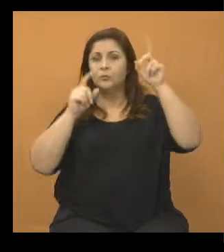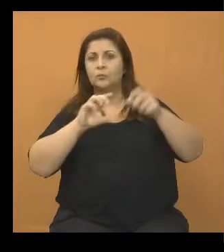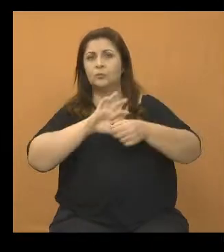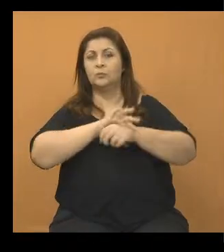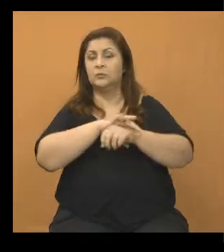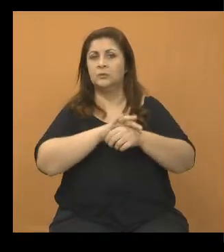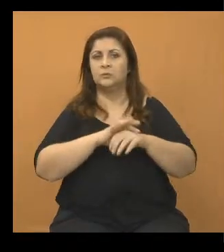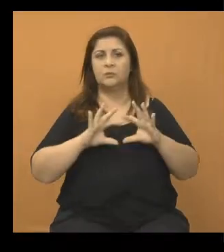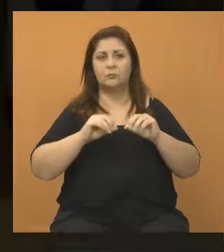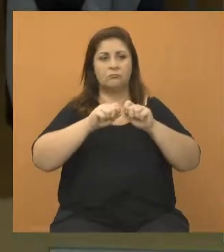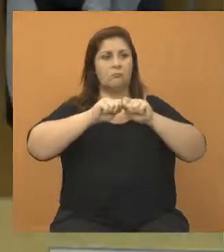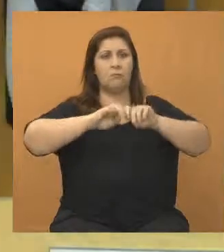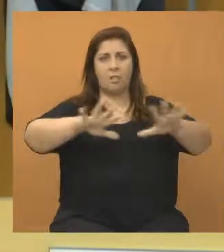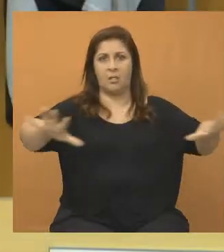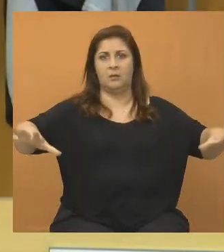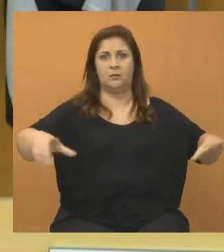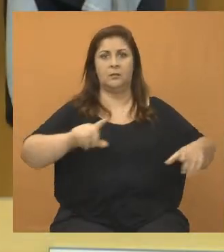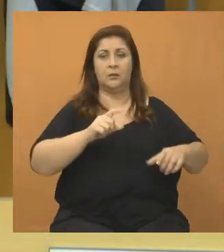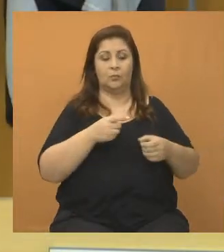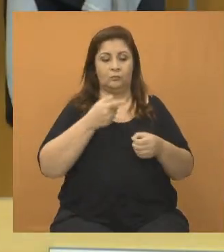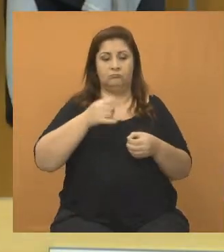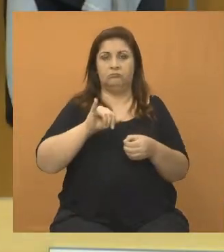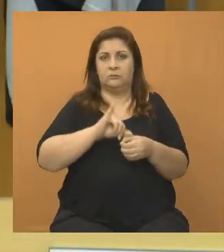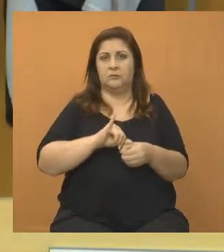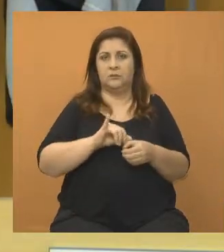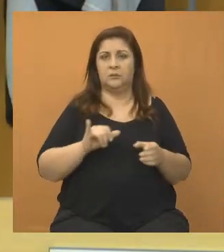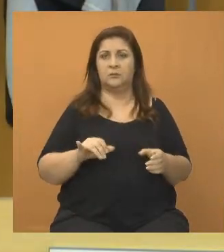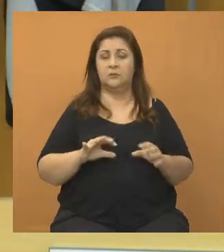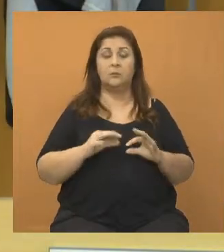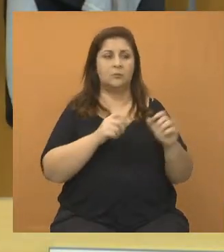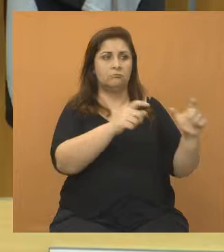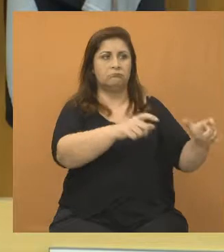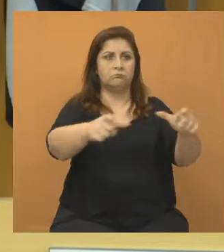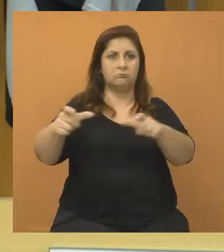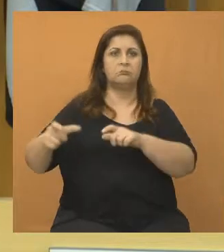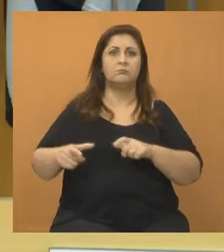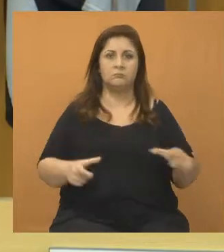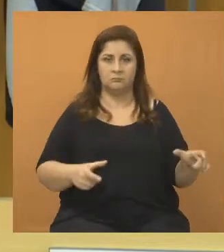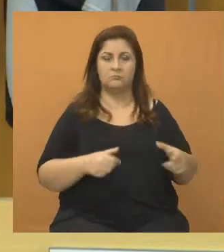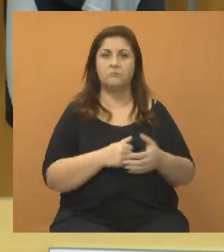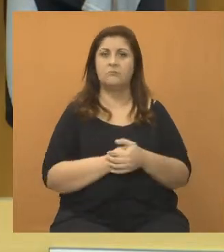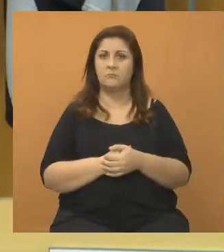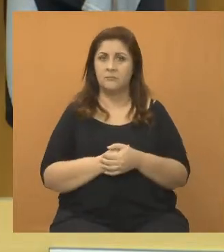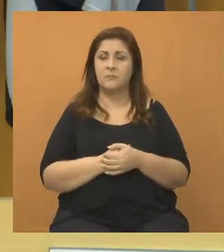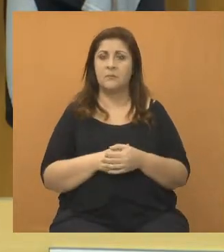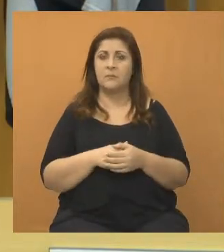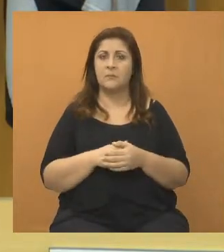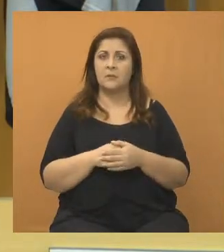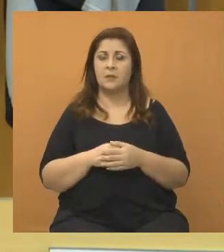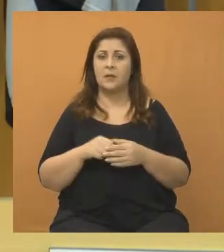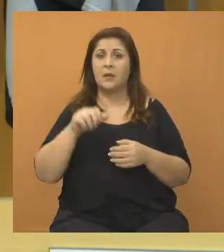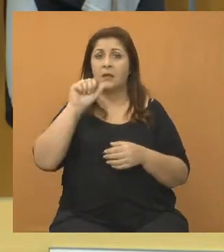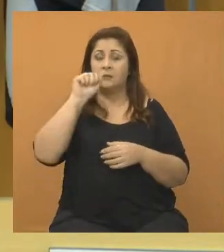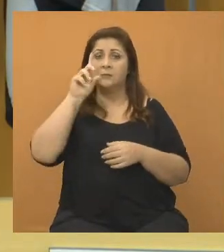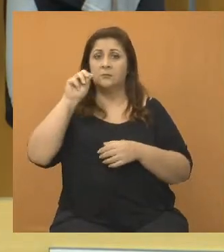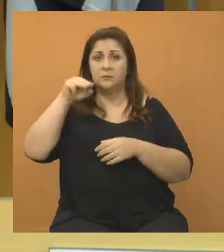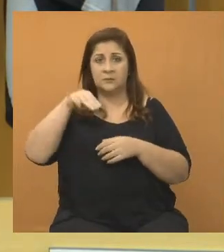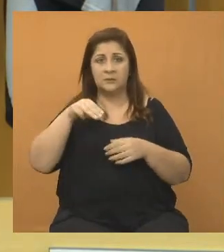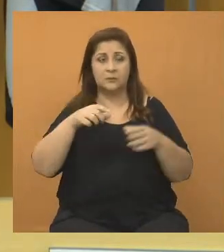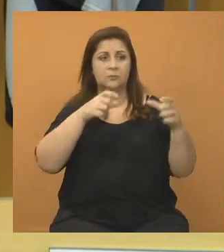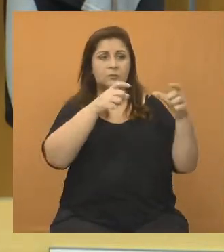segurança, mobilidade há algum tempo. Né? Inclusive, as próprias administrações regionais que foram criadas pelo prefeito vão nesse